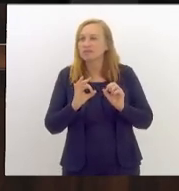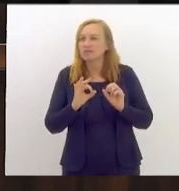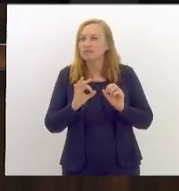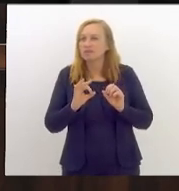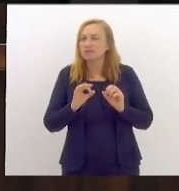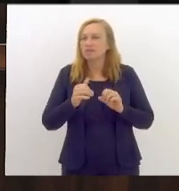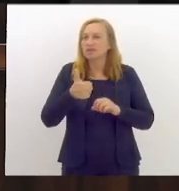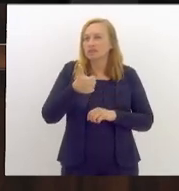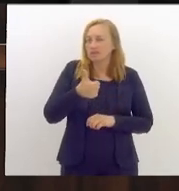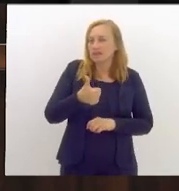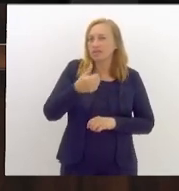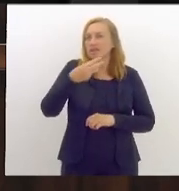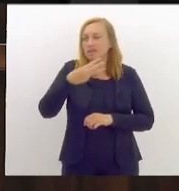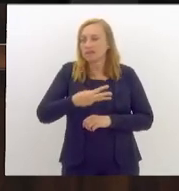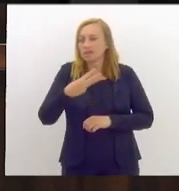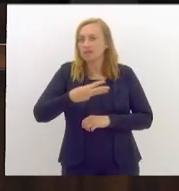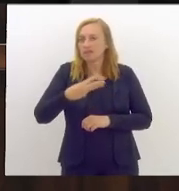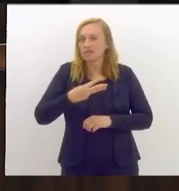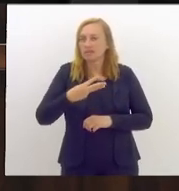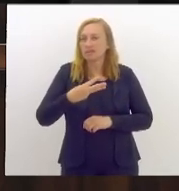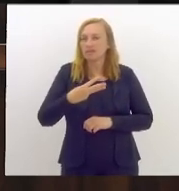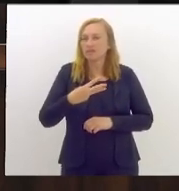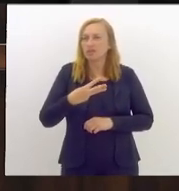da décima terceira legislatura